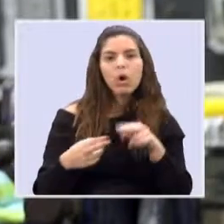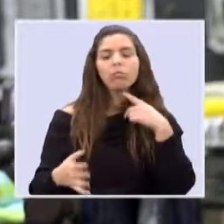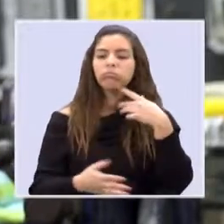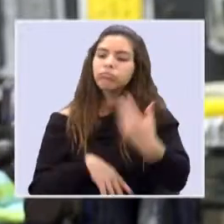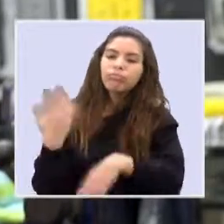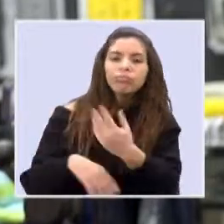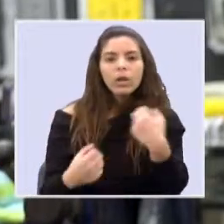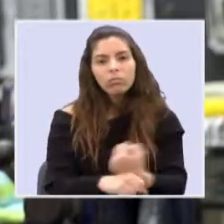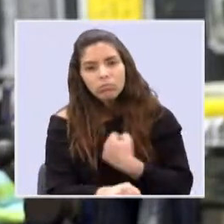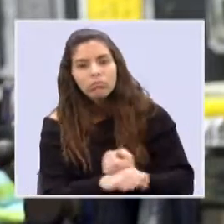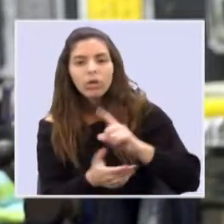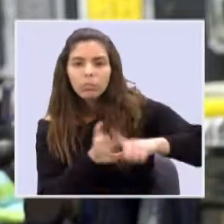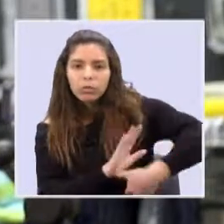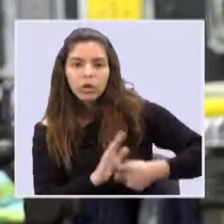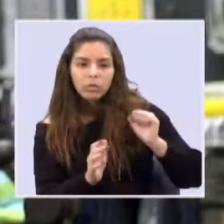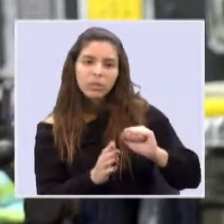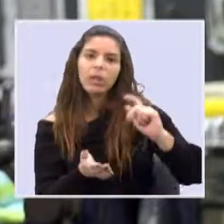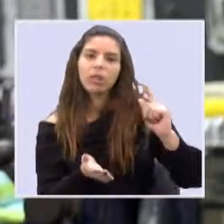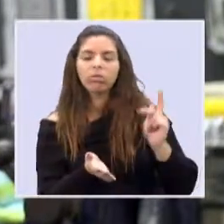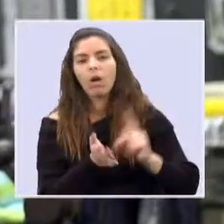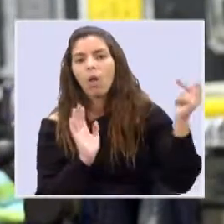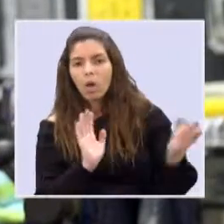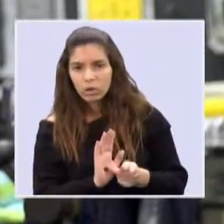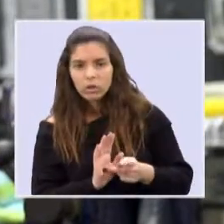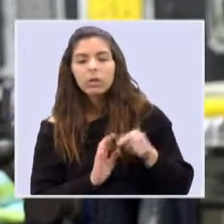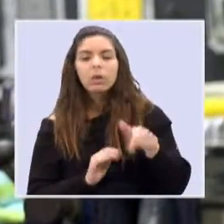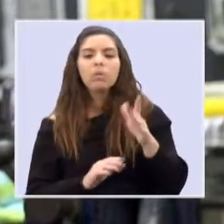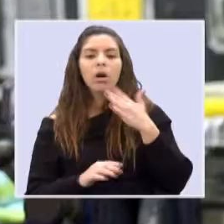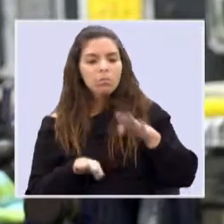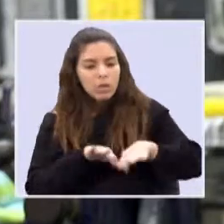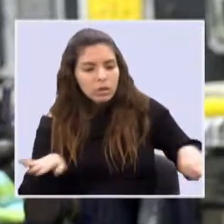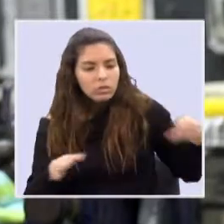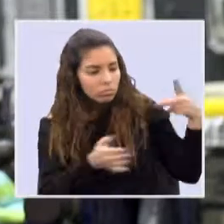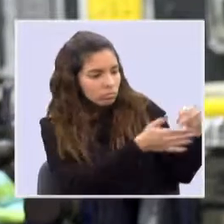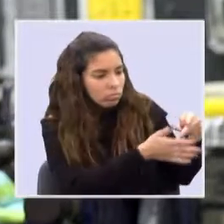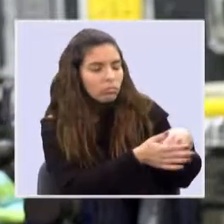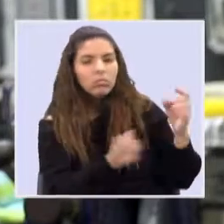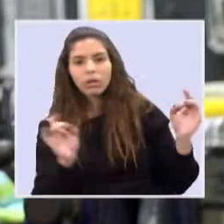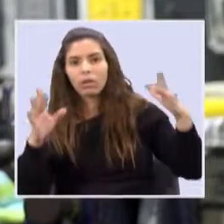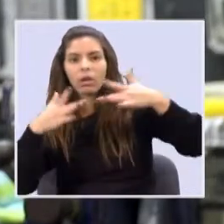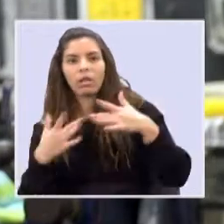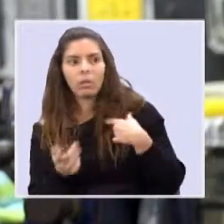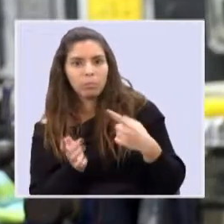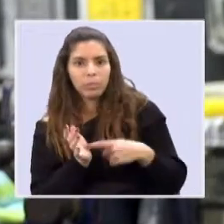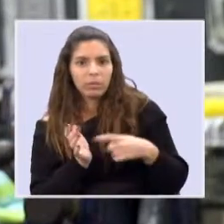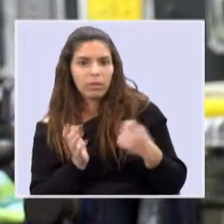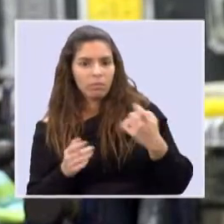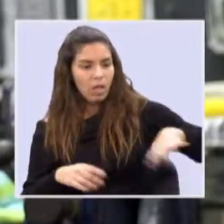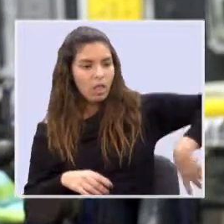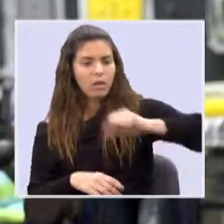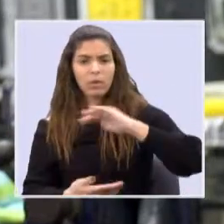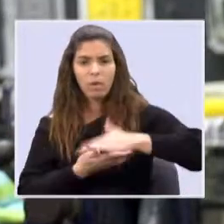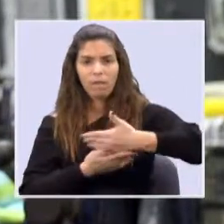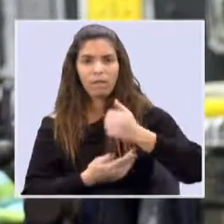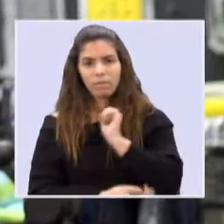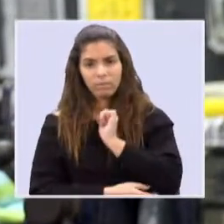meios básicos para as pessoas poderem desenvolver projetos ligados à tecnologia. Inicialmente, mesas e tomadas e internet, que é basicamente o que uma pessoa precisa. Uma pessoa leva o